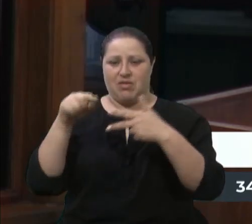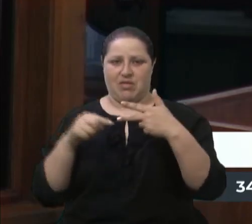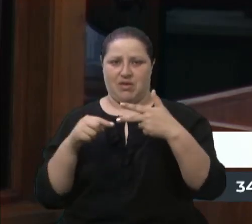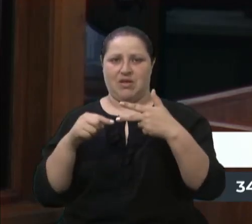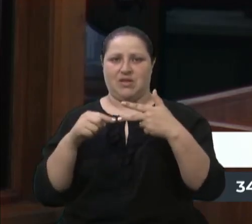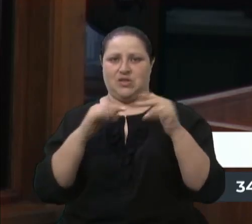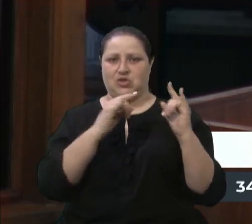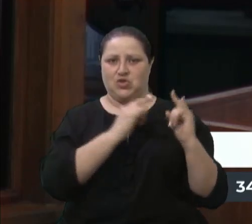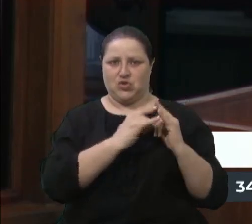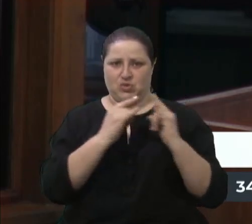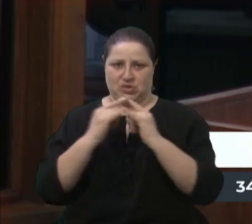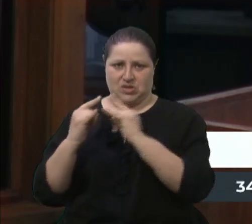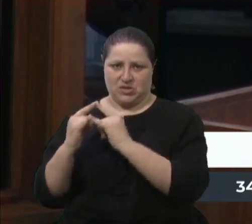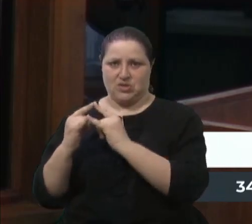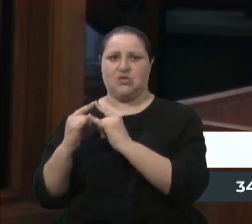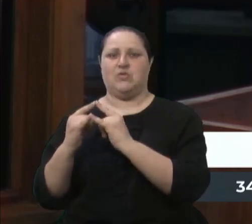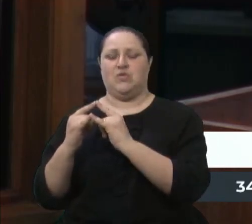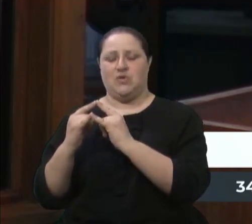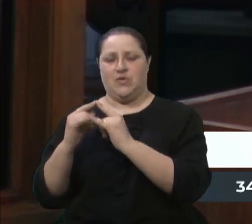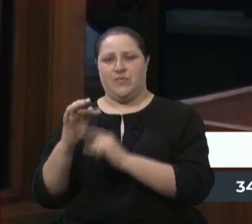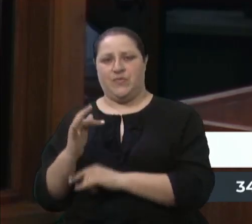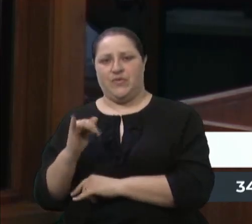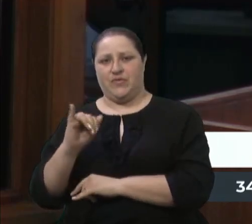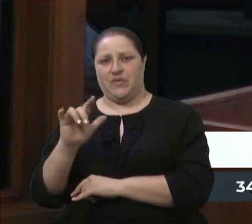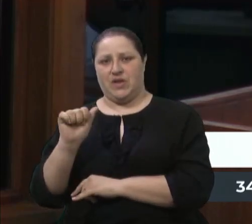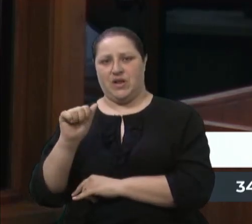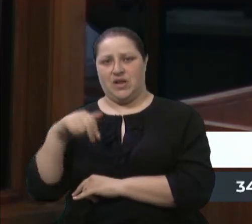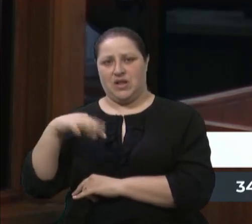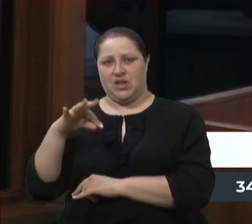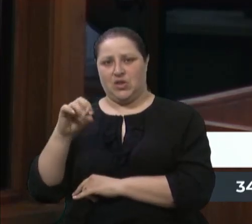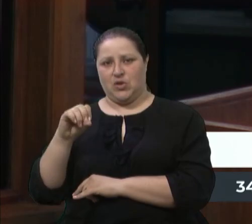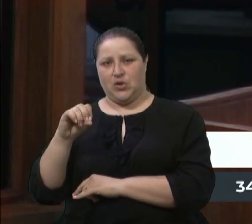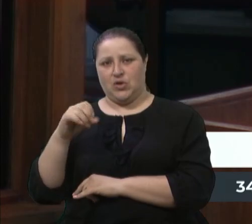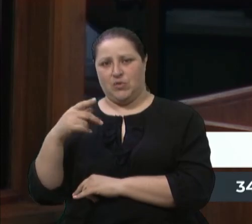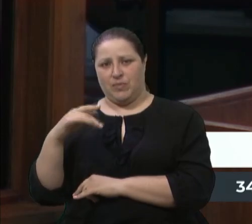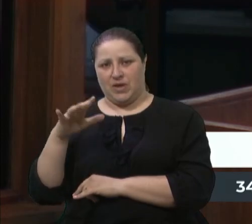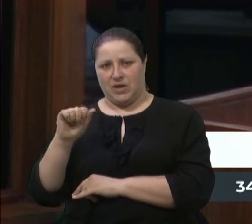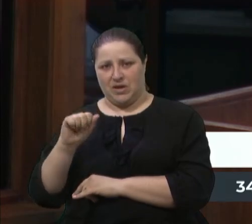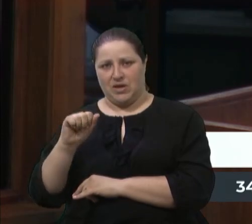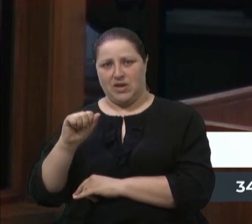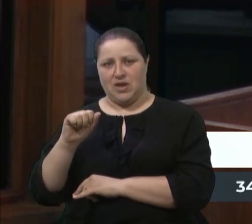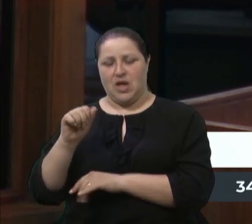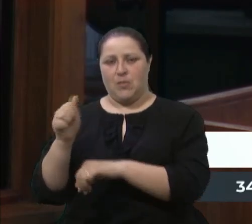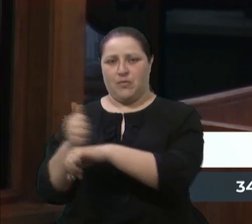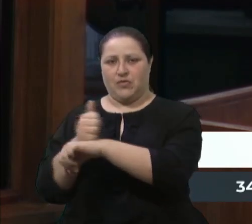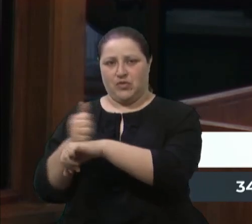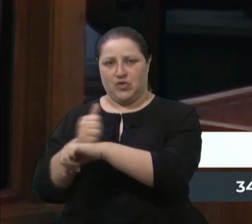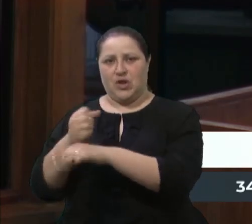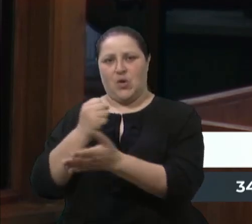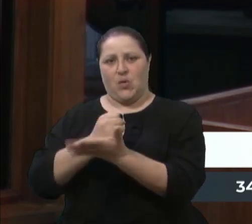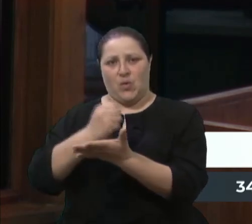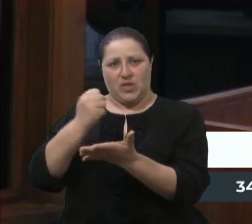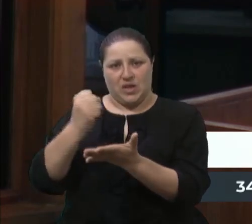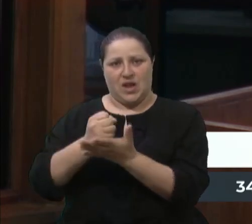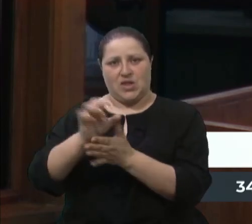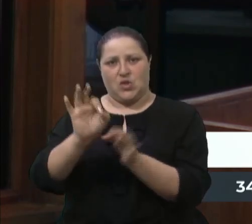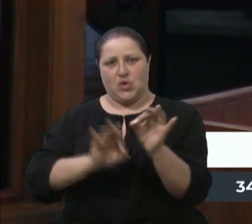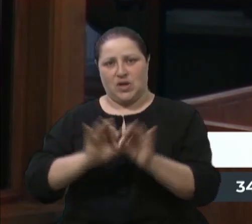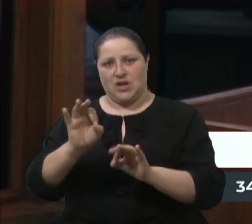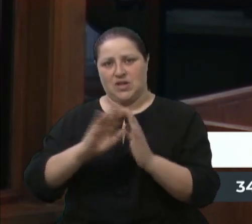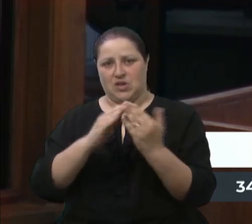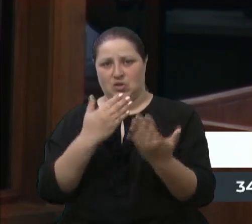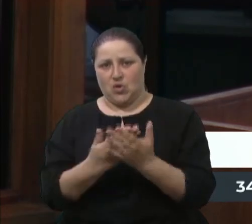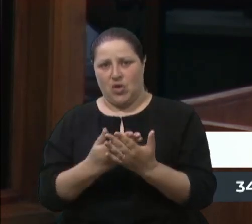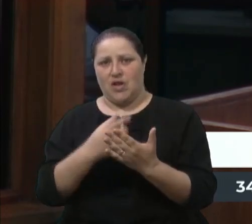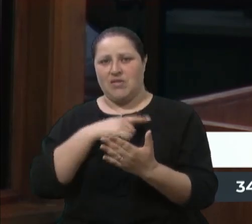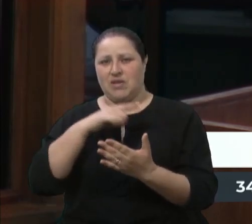os profissionais, né, organizarem essas escolas do município de Caxias do Sul. Mais de 50